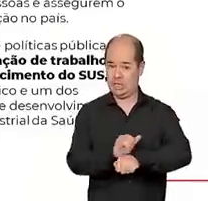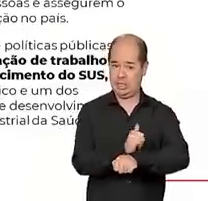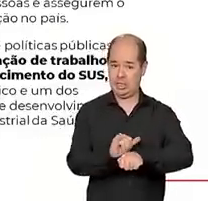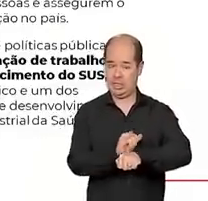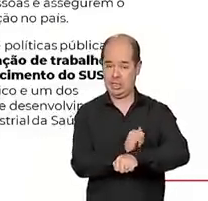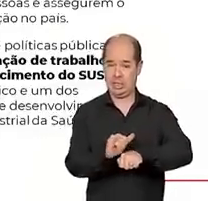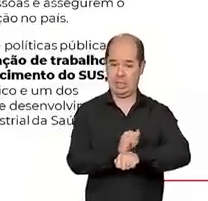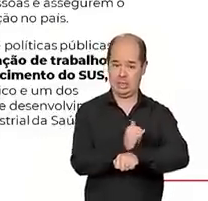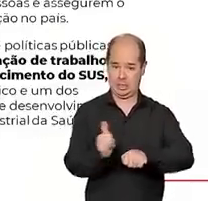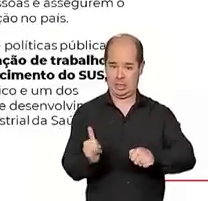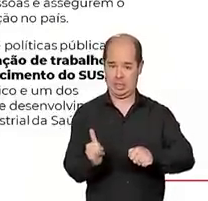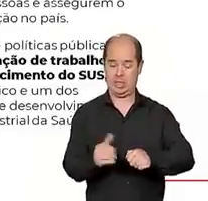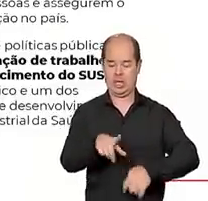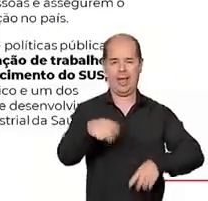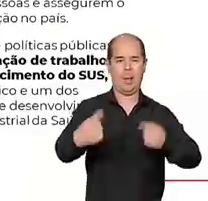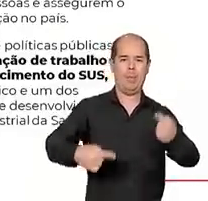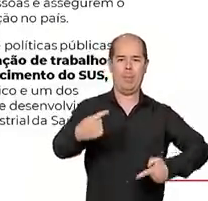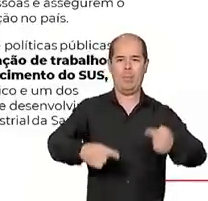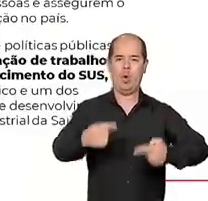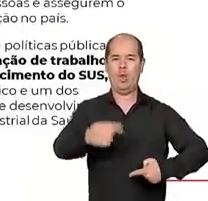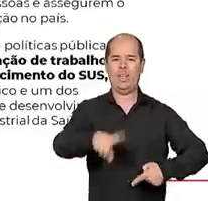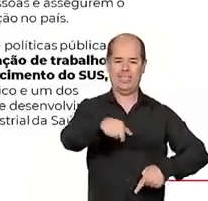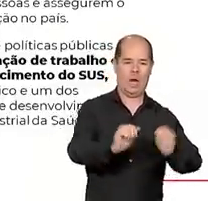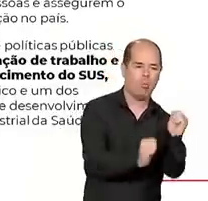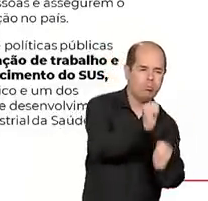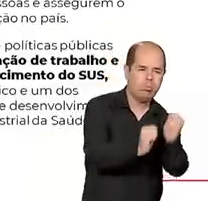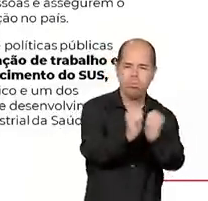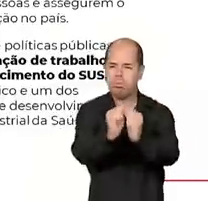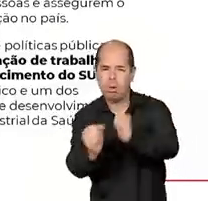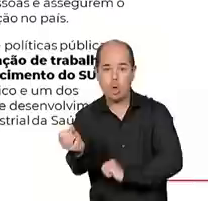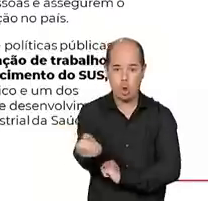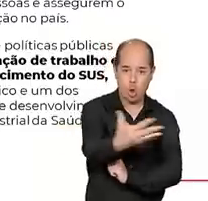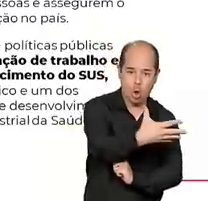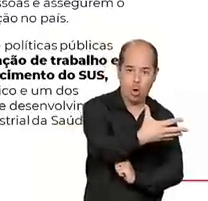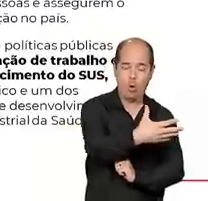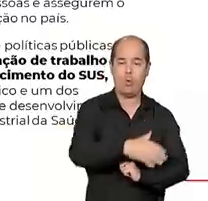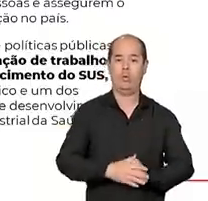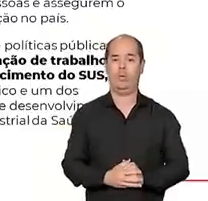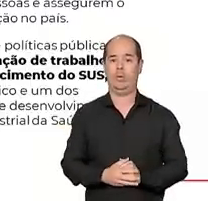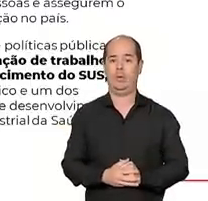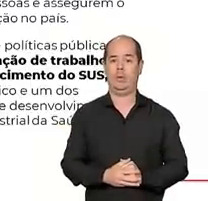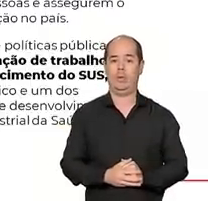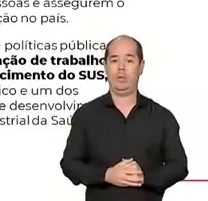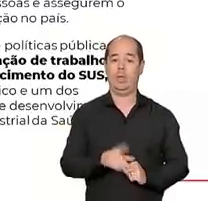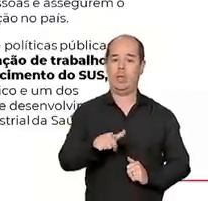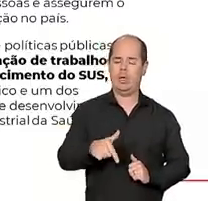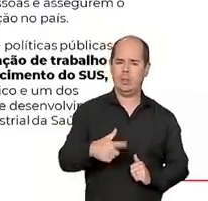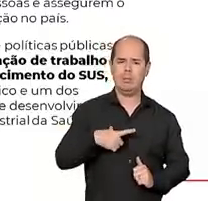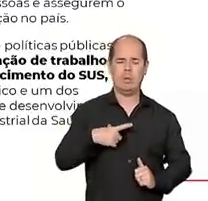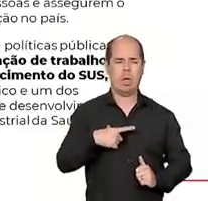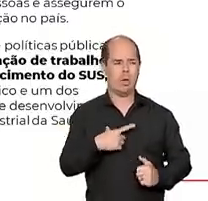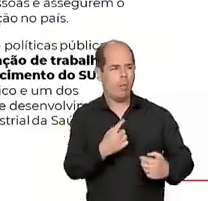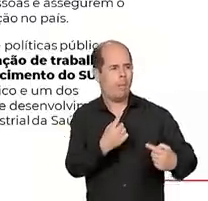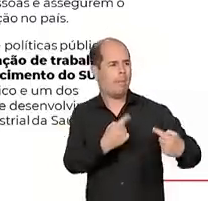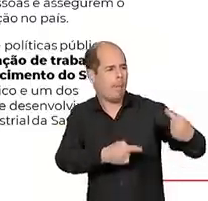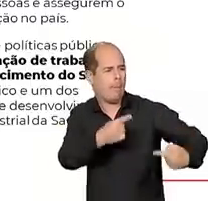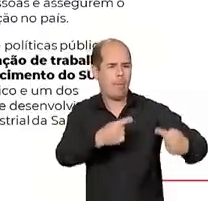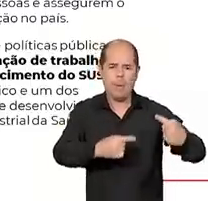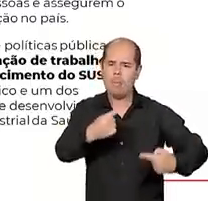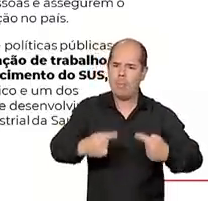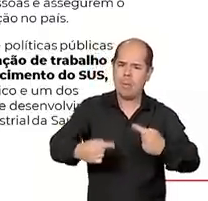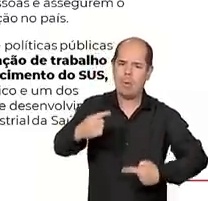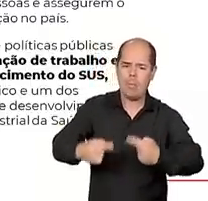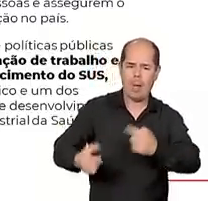faz parte da política da nova industrialização, ela foi discutida na